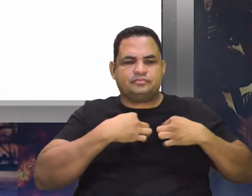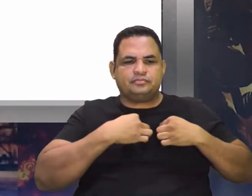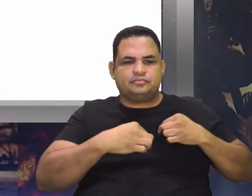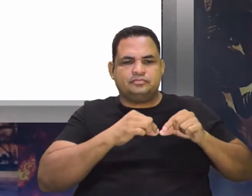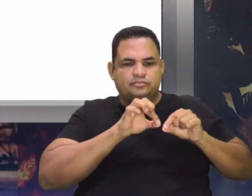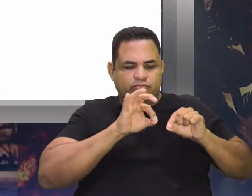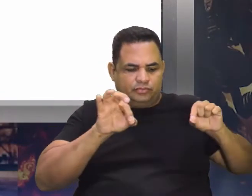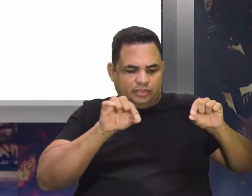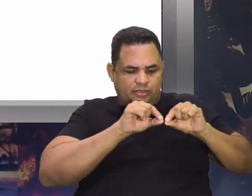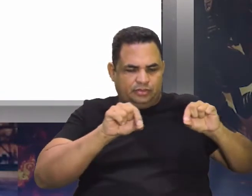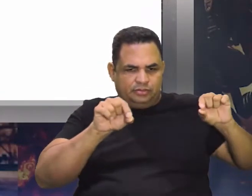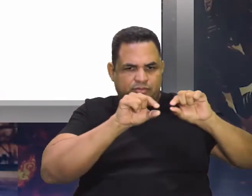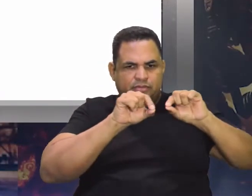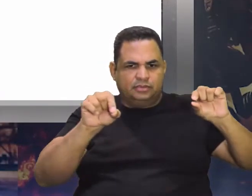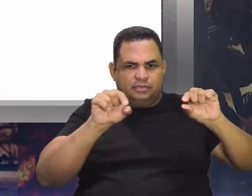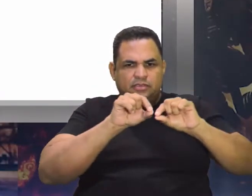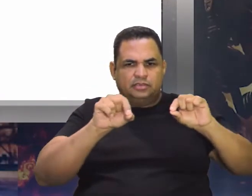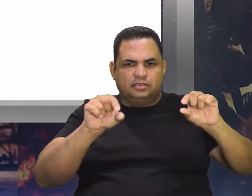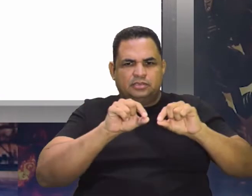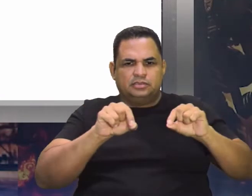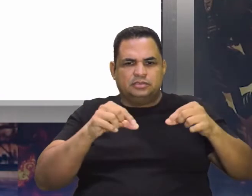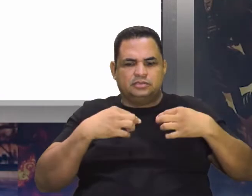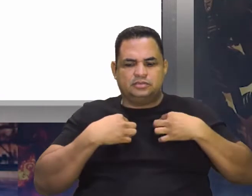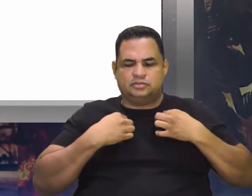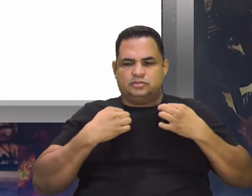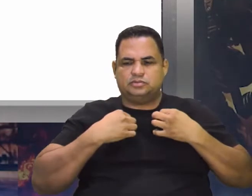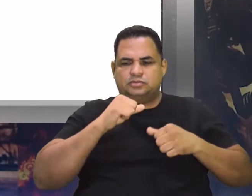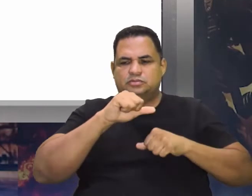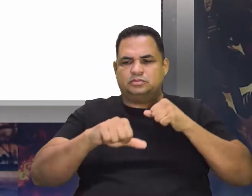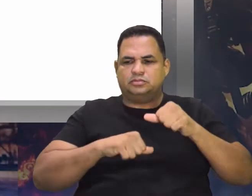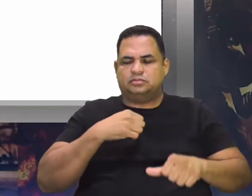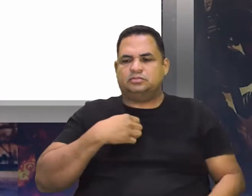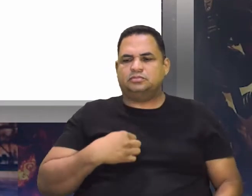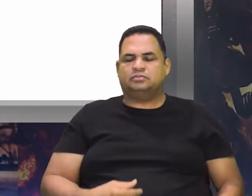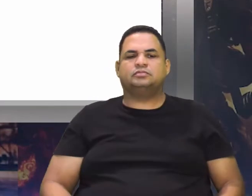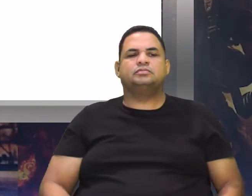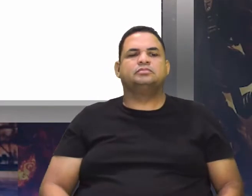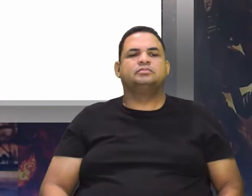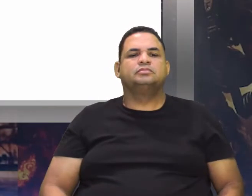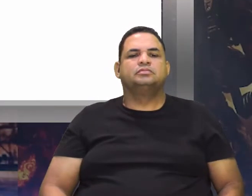converter as fibras em fio e estes em tecidos.